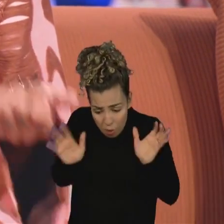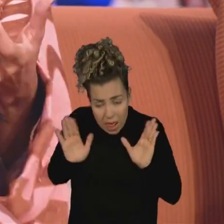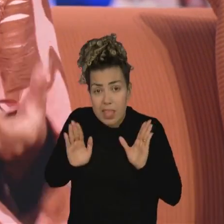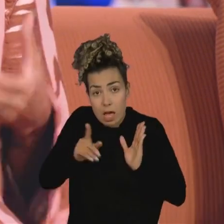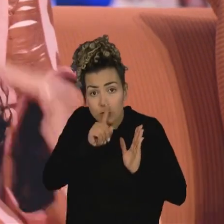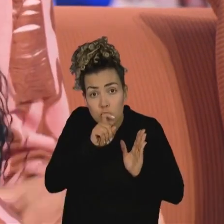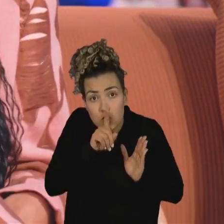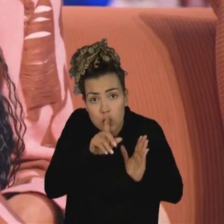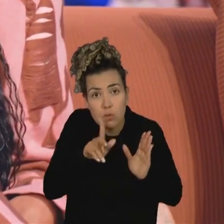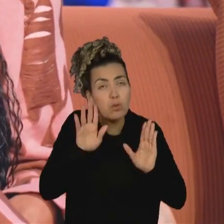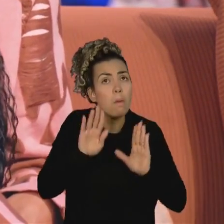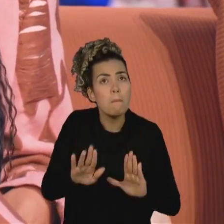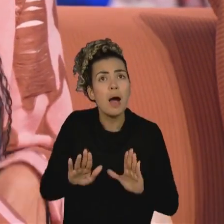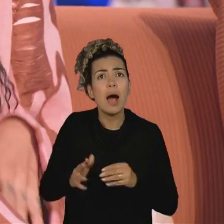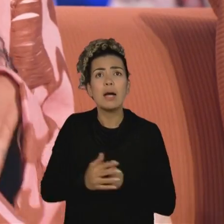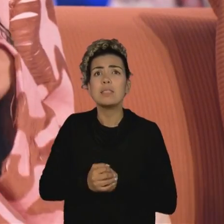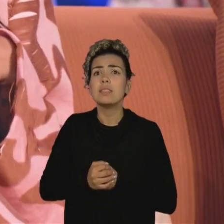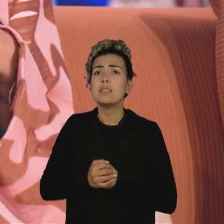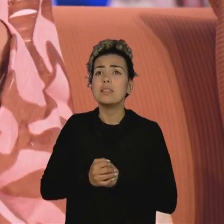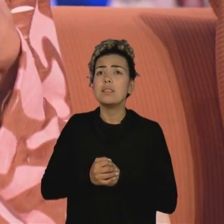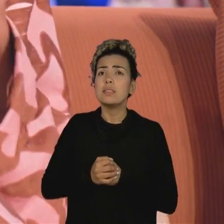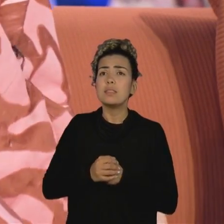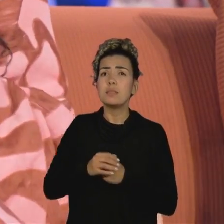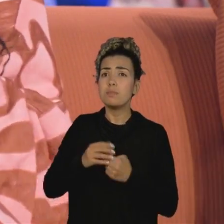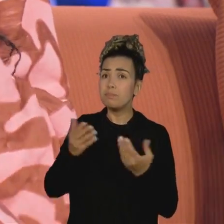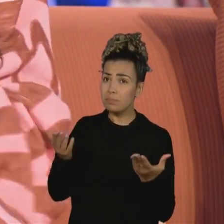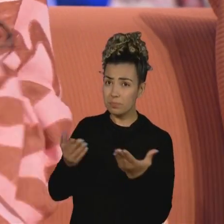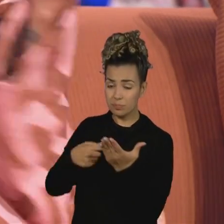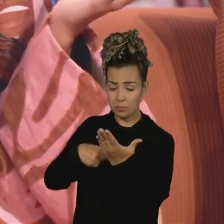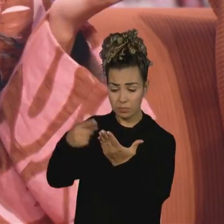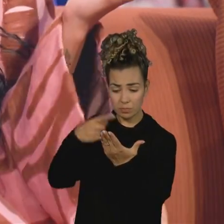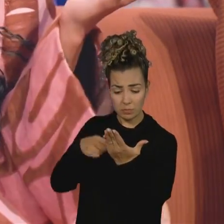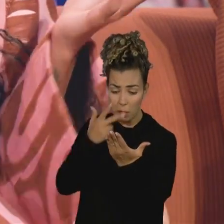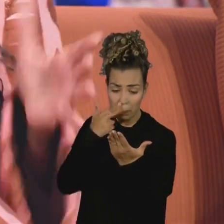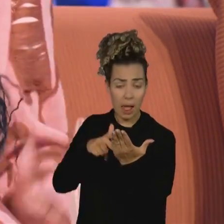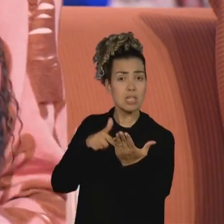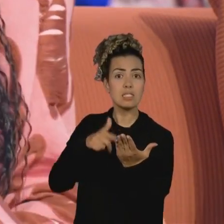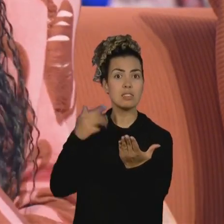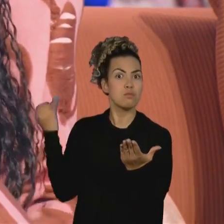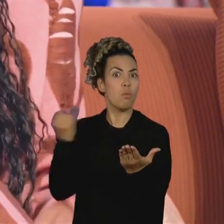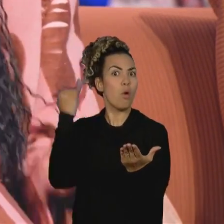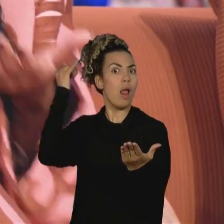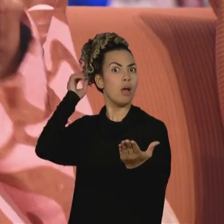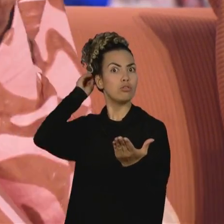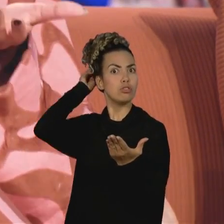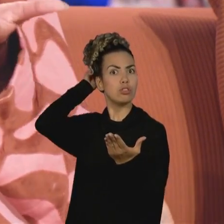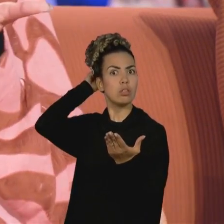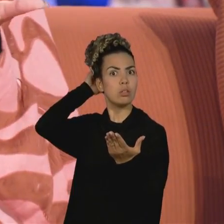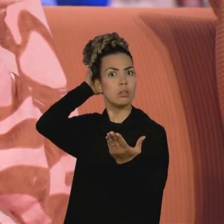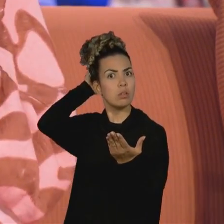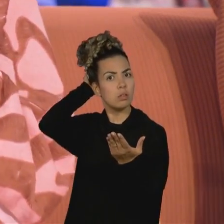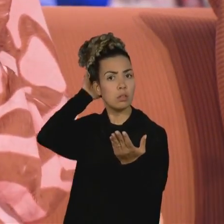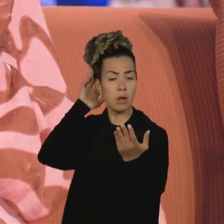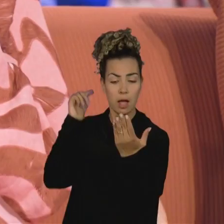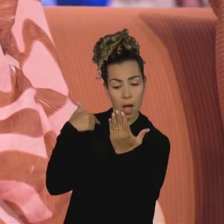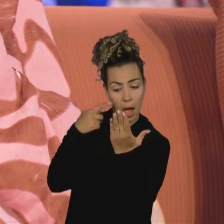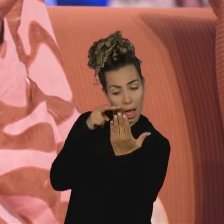vocês. Mas isso aqui se tornou o nosso maior acessório. A gente pega o celular, a gente vai